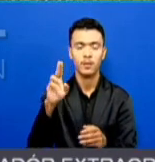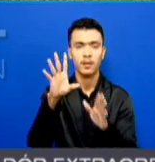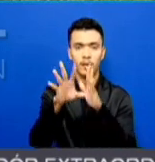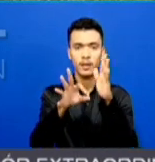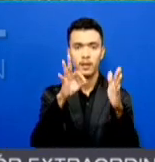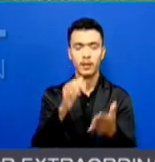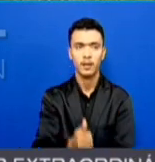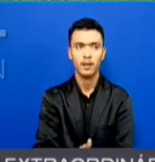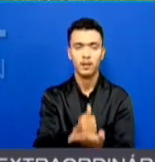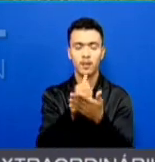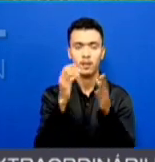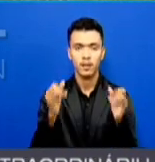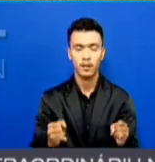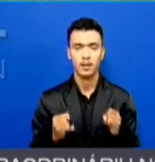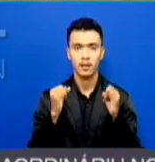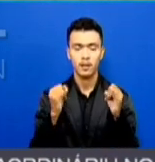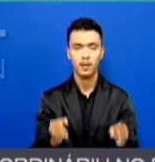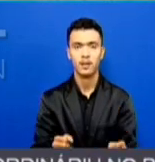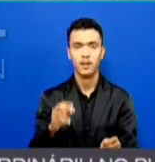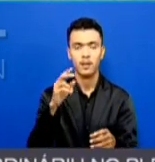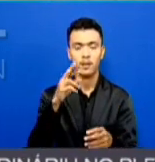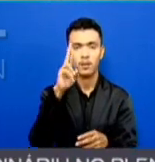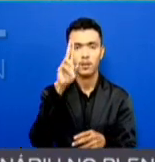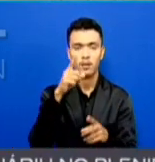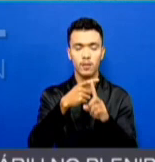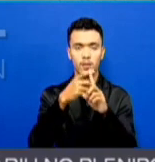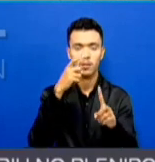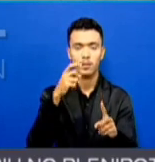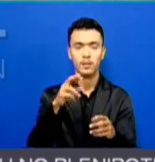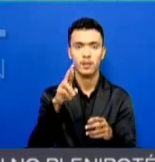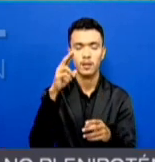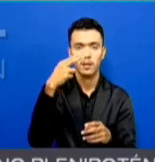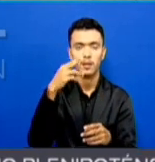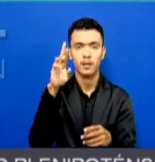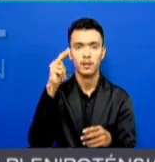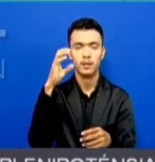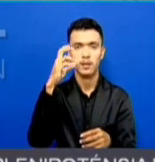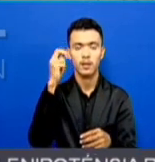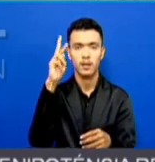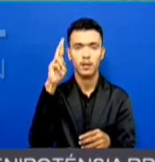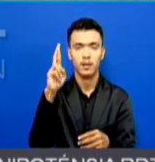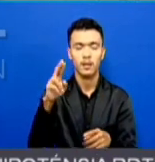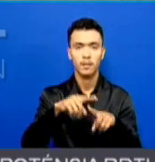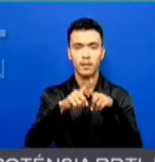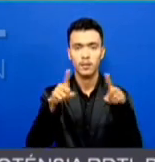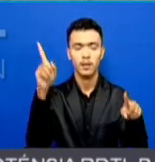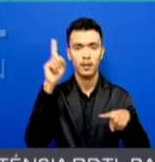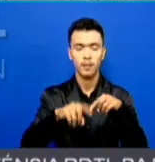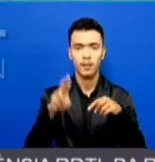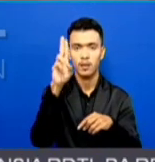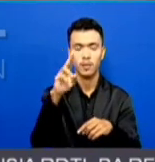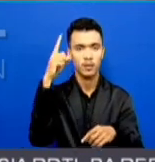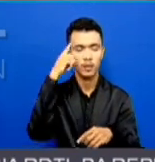hetang ona apoio cadeira roda ida, husi Centro Nacional Reabilitação, mai be nia labele utiliza, tamba